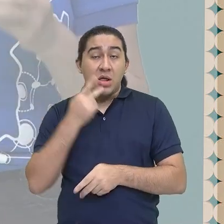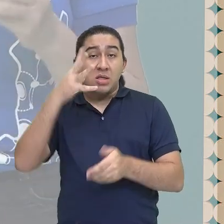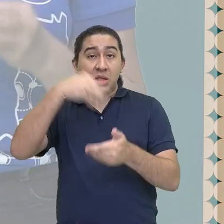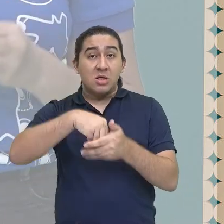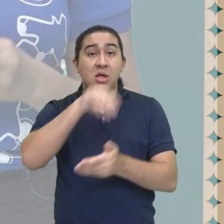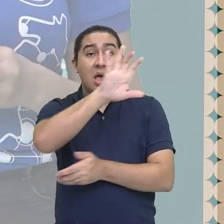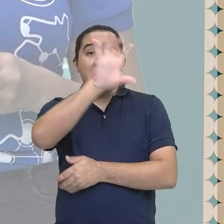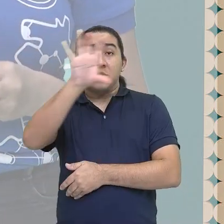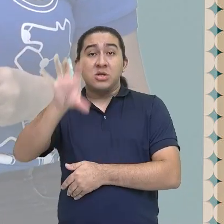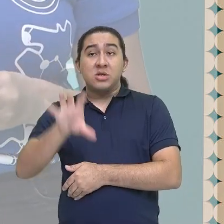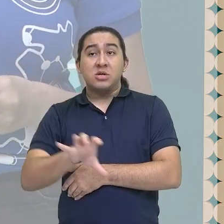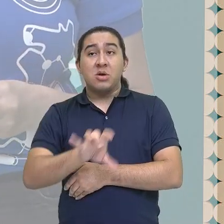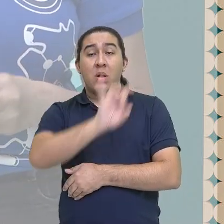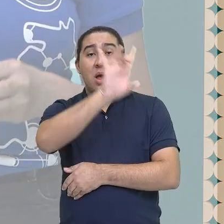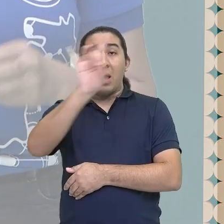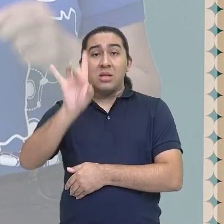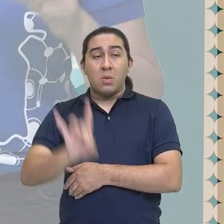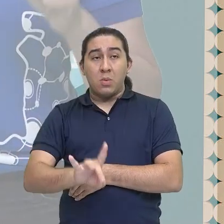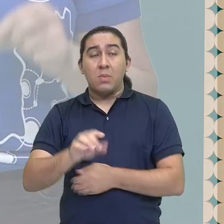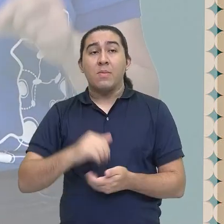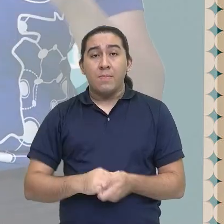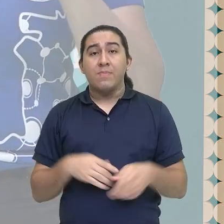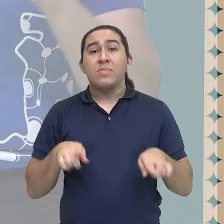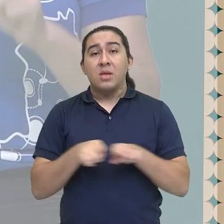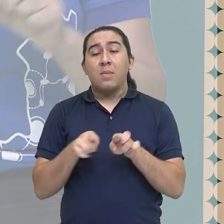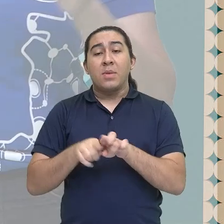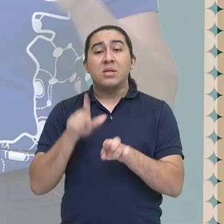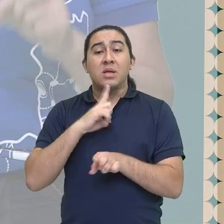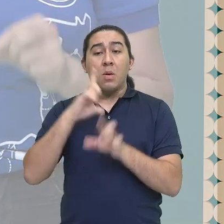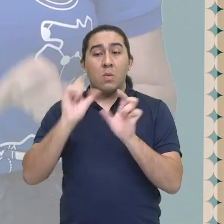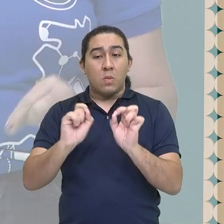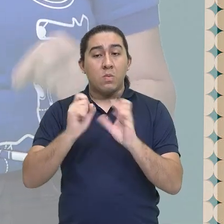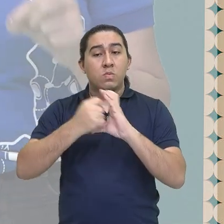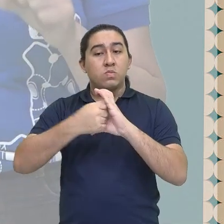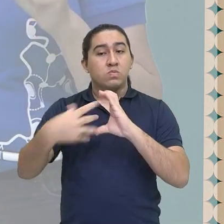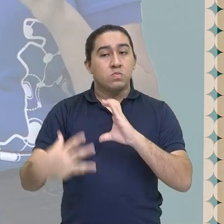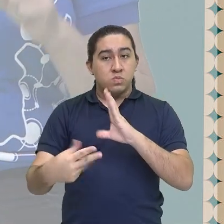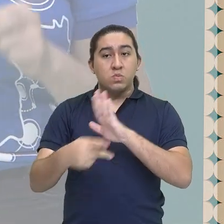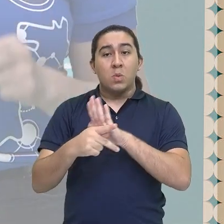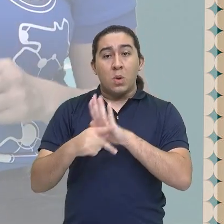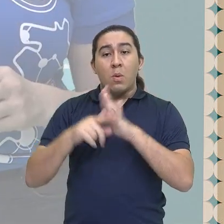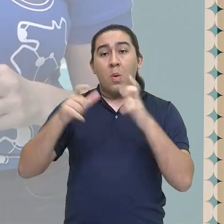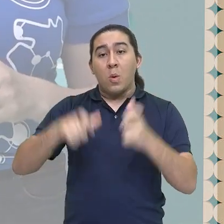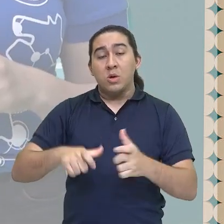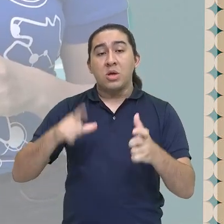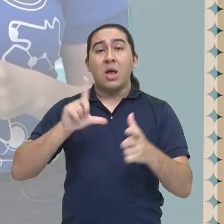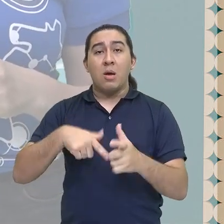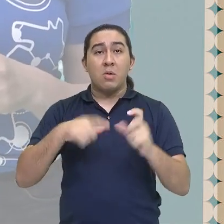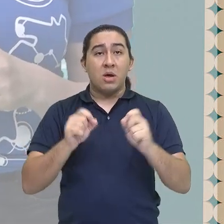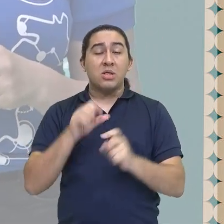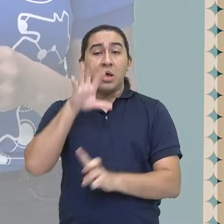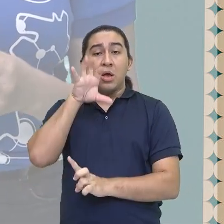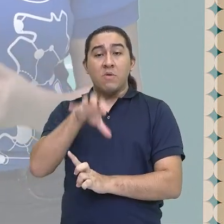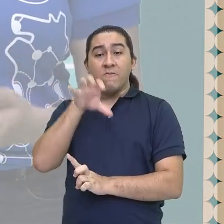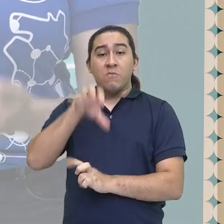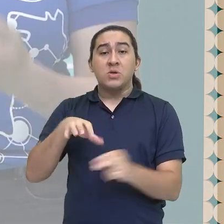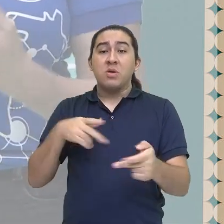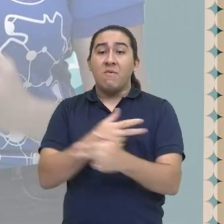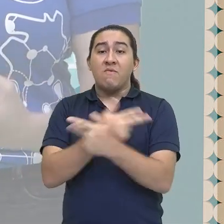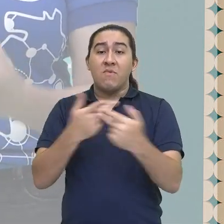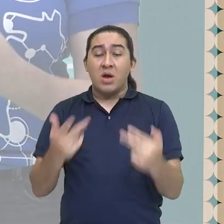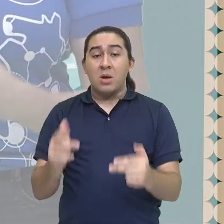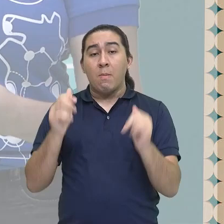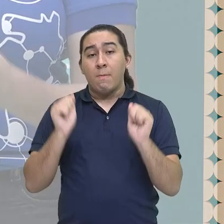cada região do Brasil, possui um sotaque característico moldado por influências que podem